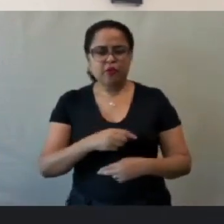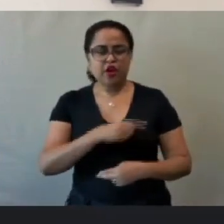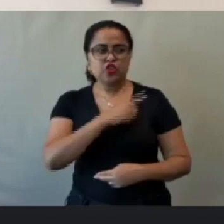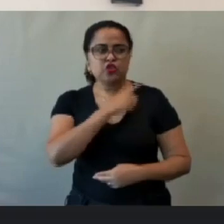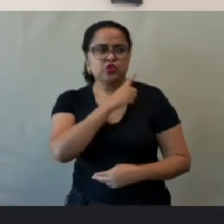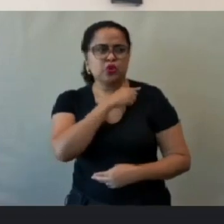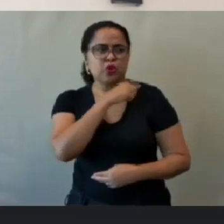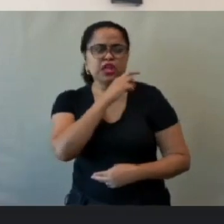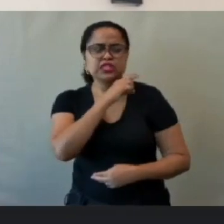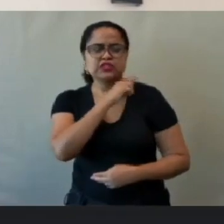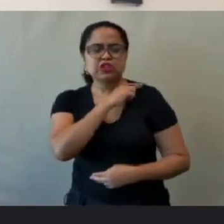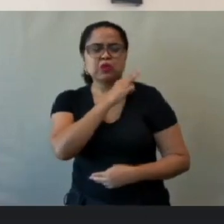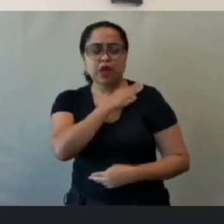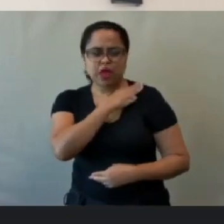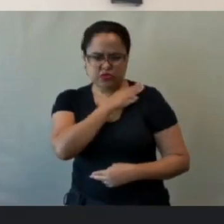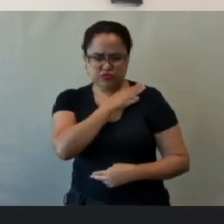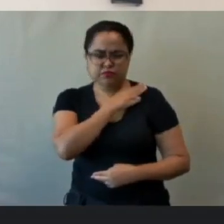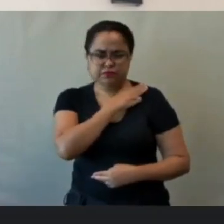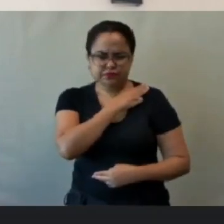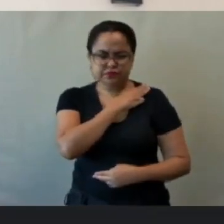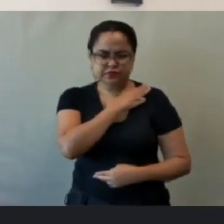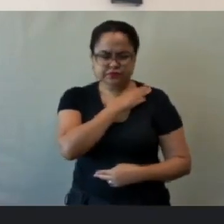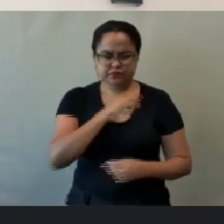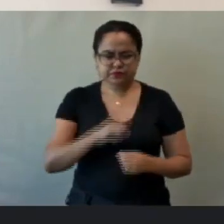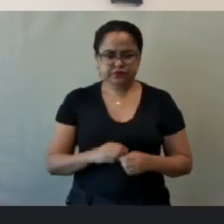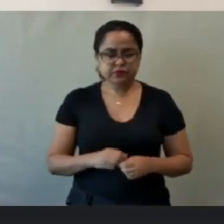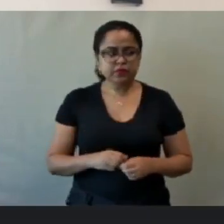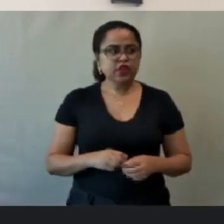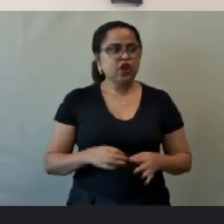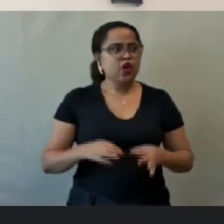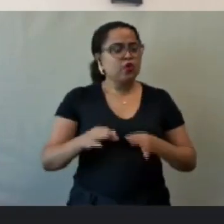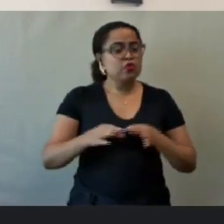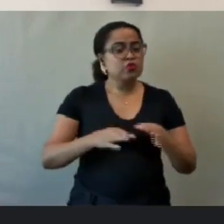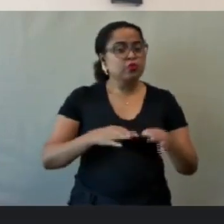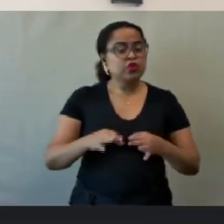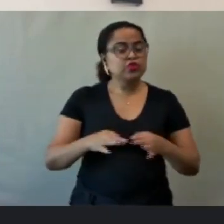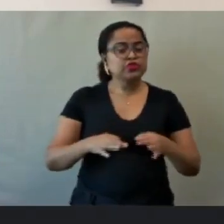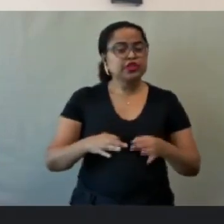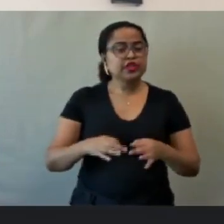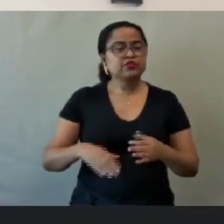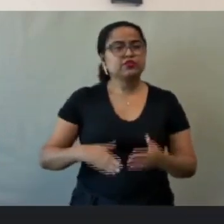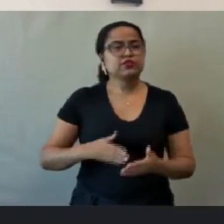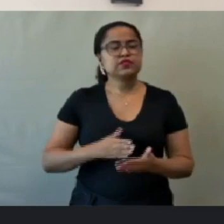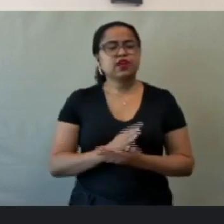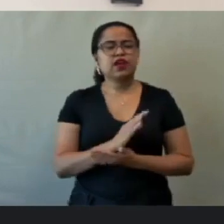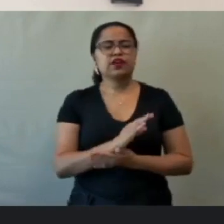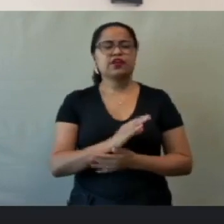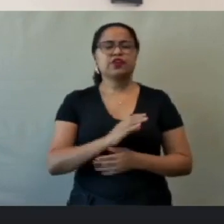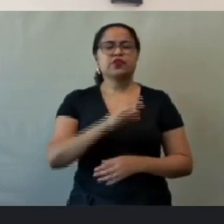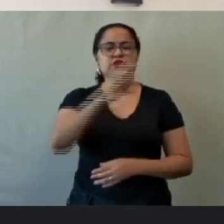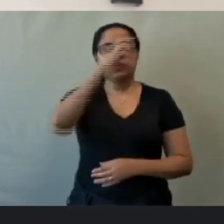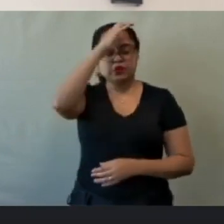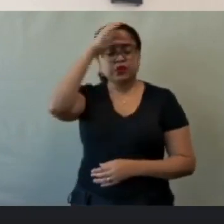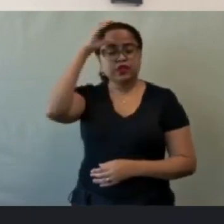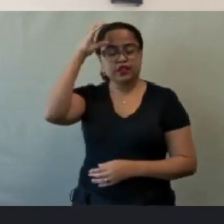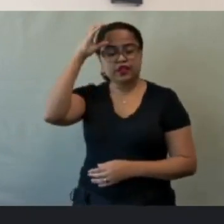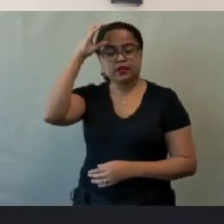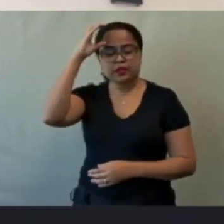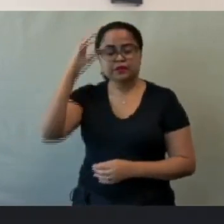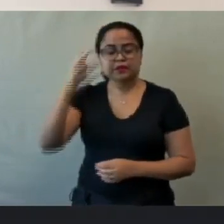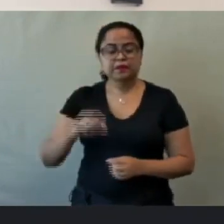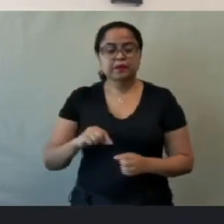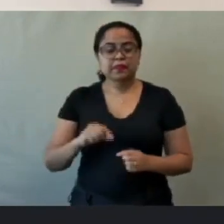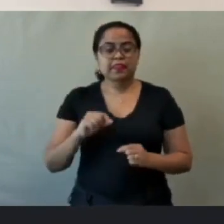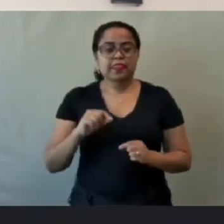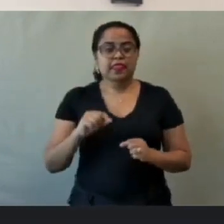gente conseguiu quando o projeto sai da Câmara. Nós avançamos em muitas questões e um dos maiores avanços foi a